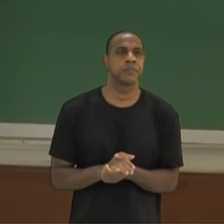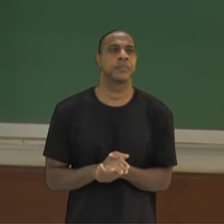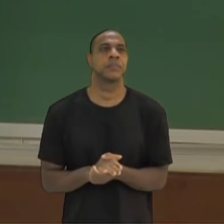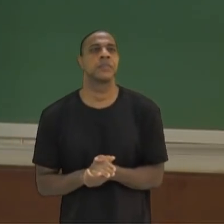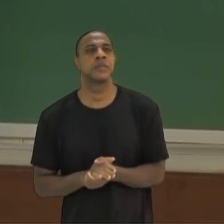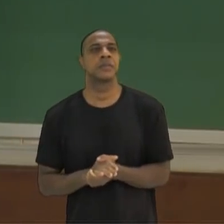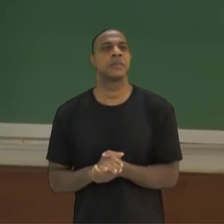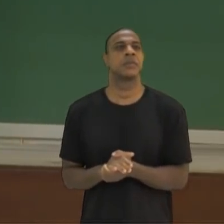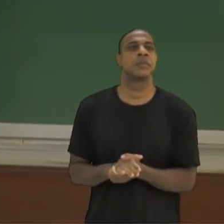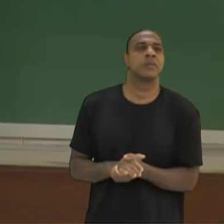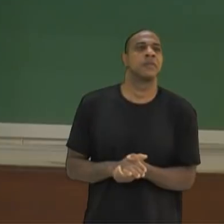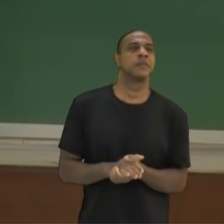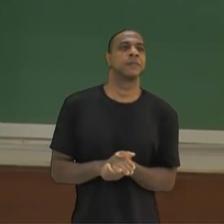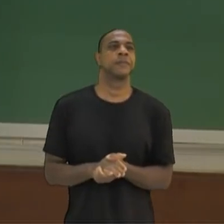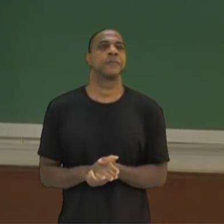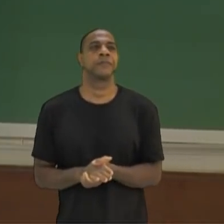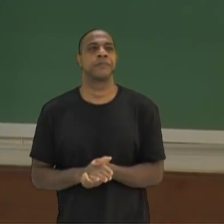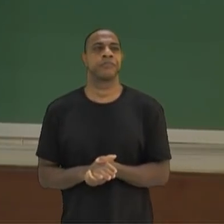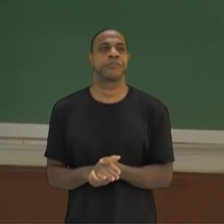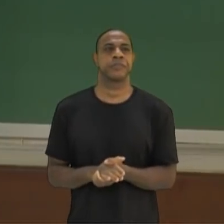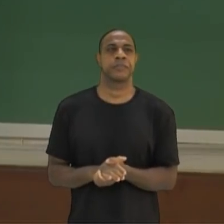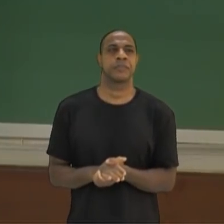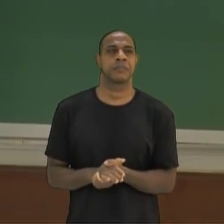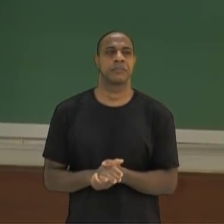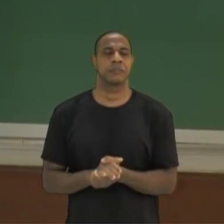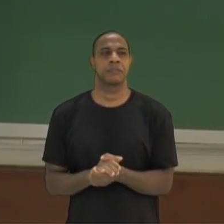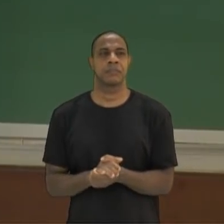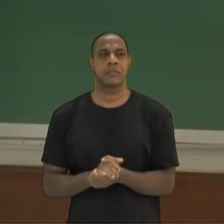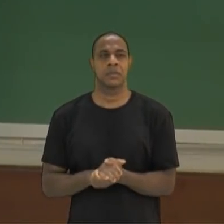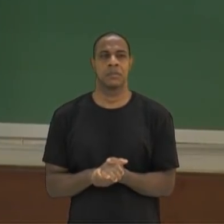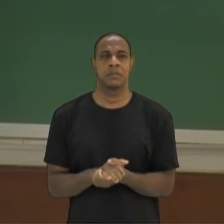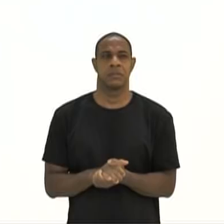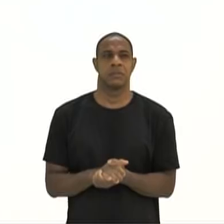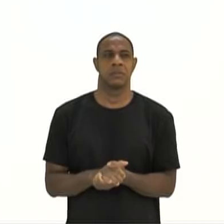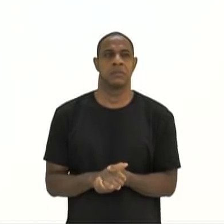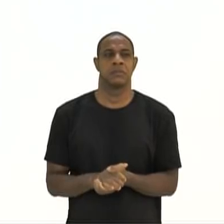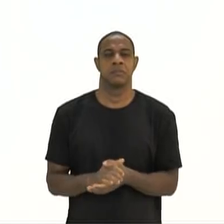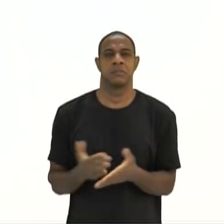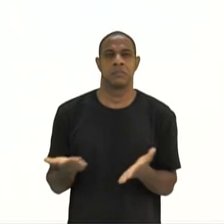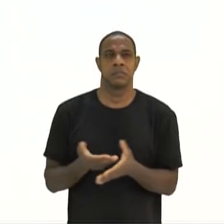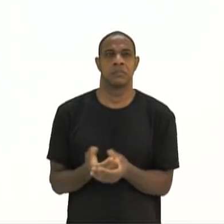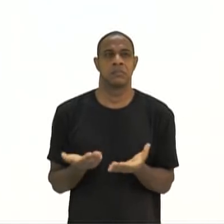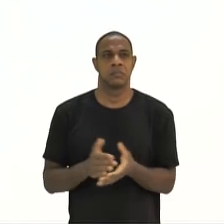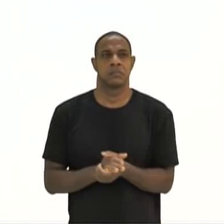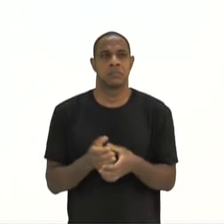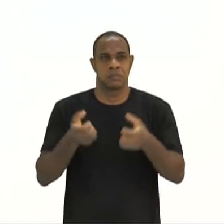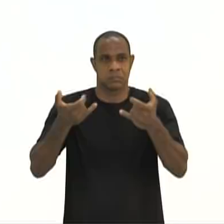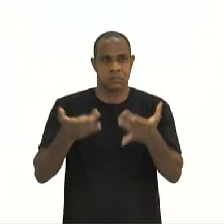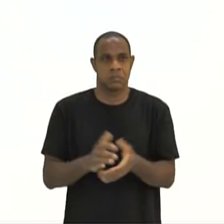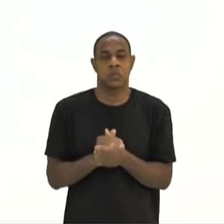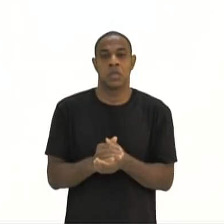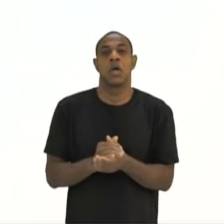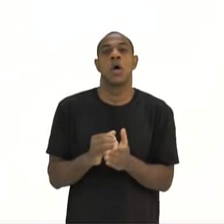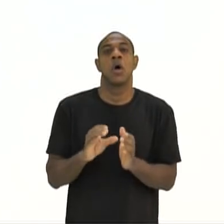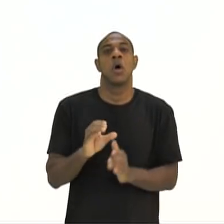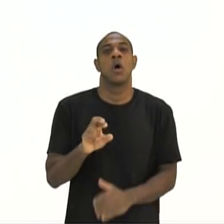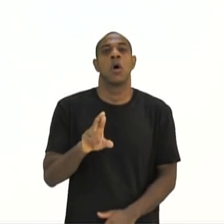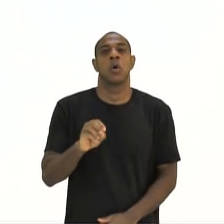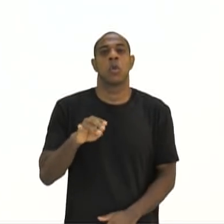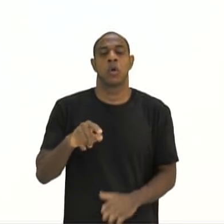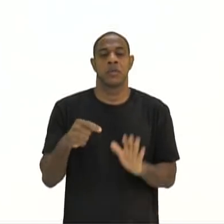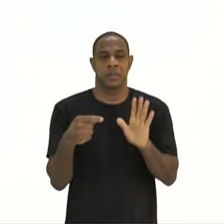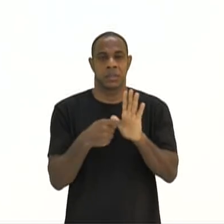a gente trouxe para vocês como objetivos. A gente vai explorar o gênero discursivo crônica,